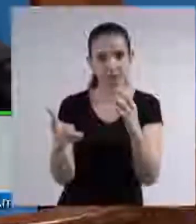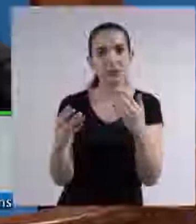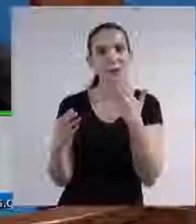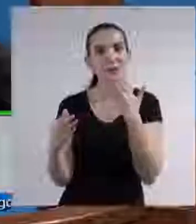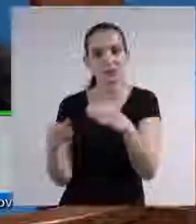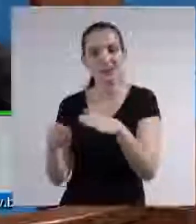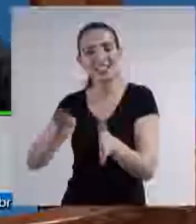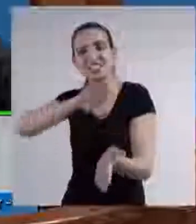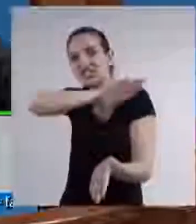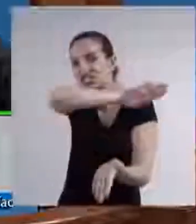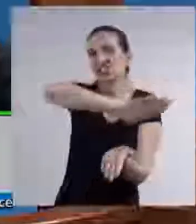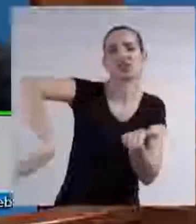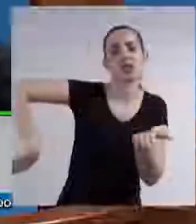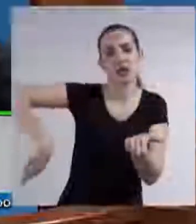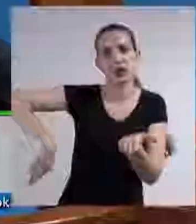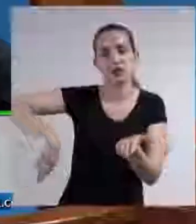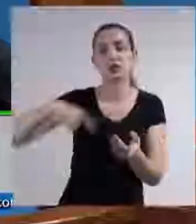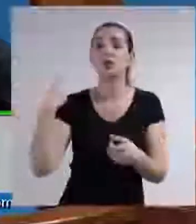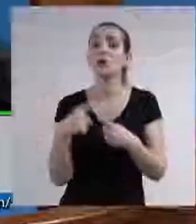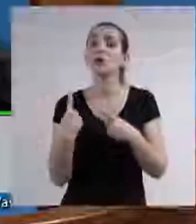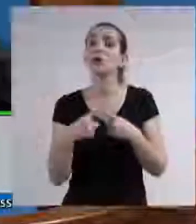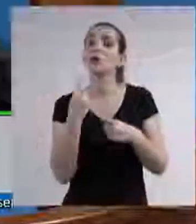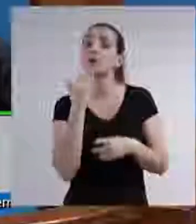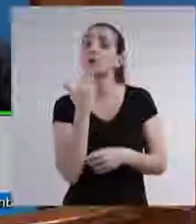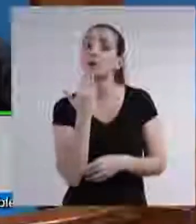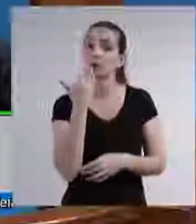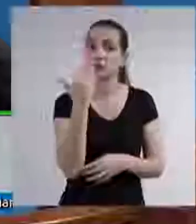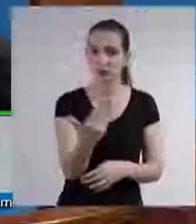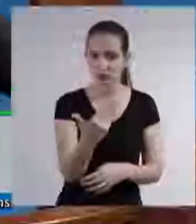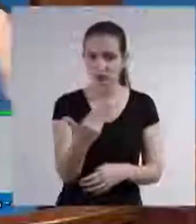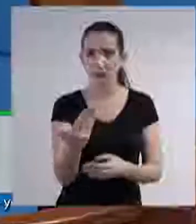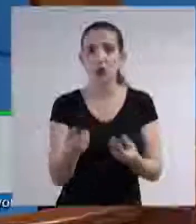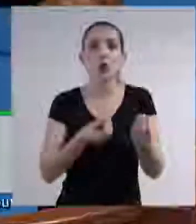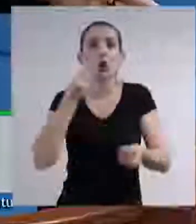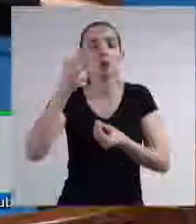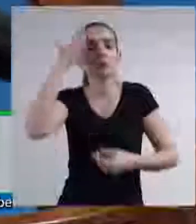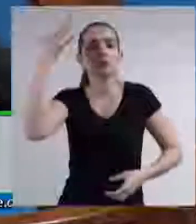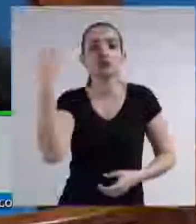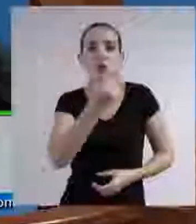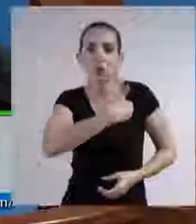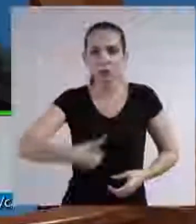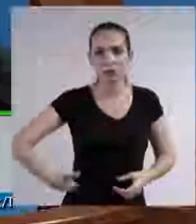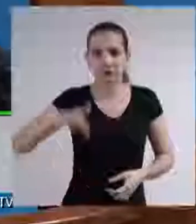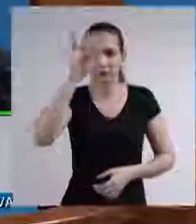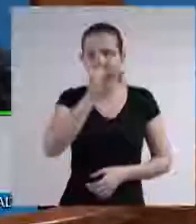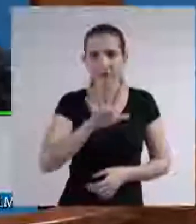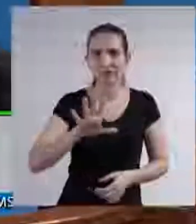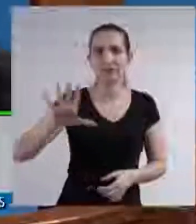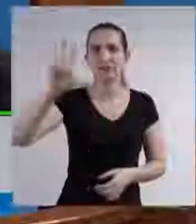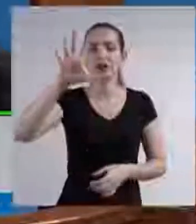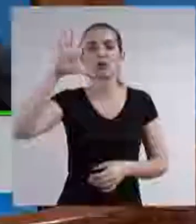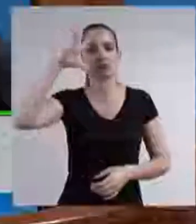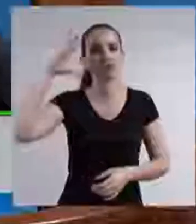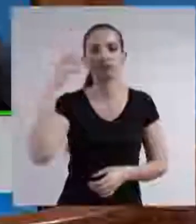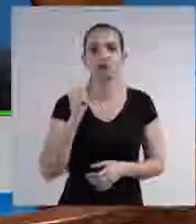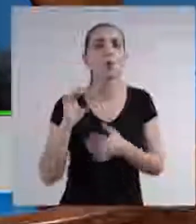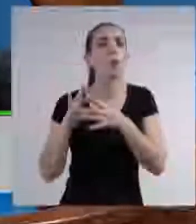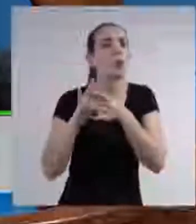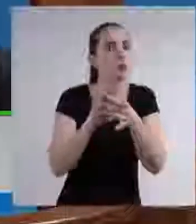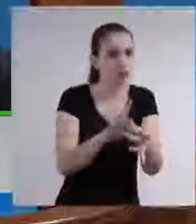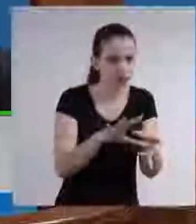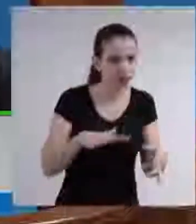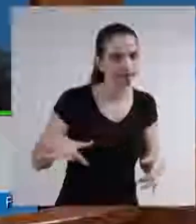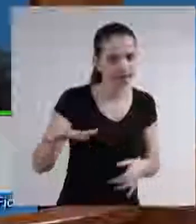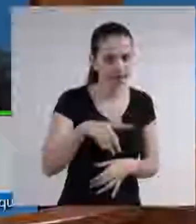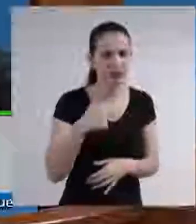aguardando, inclusive, providências do governo federal para resolver definitivamente a sua situação. E eu vi